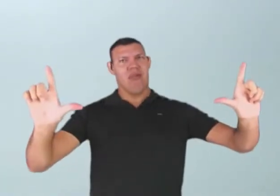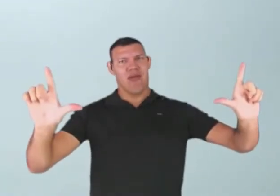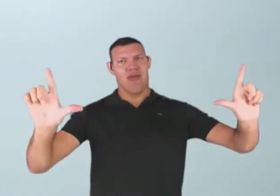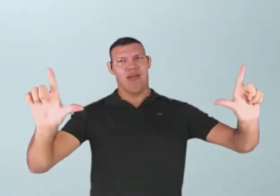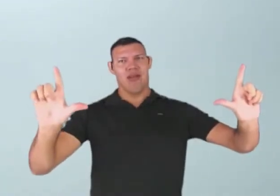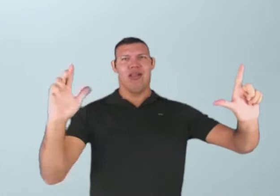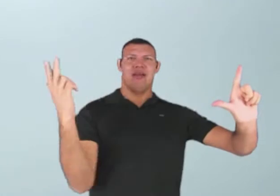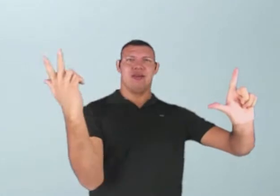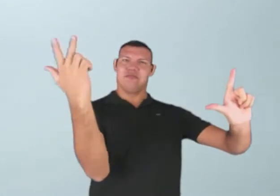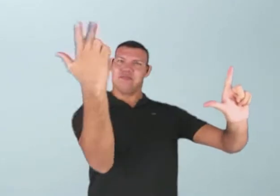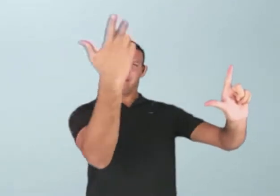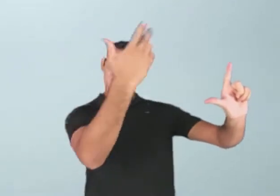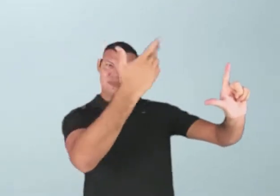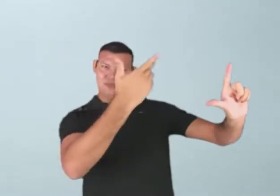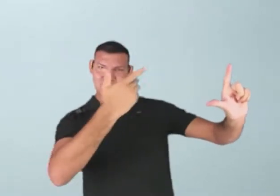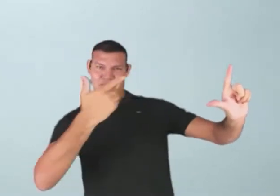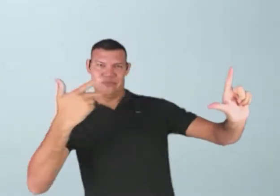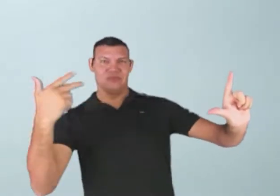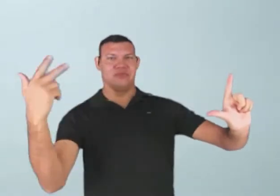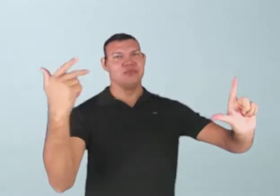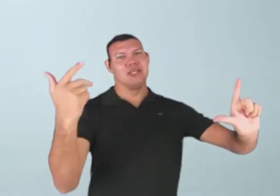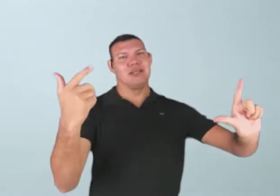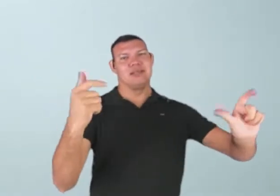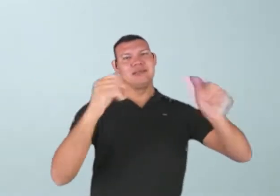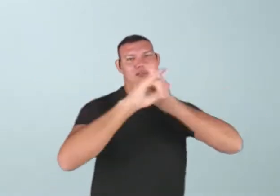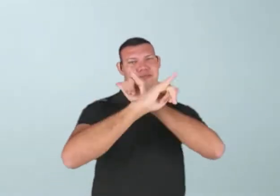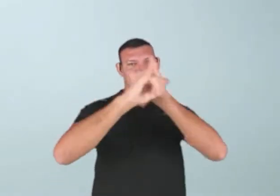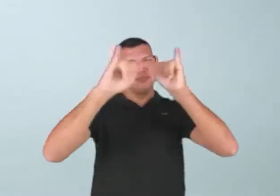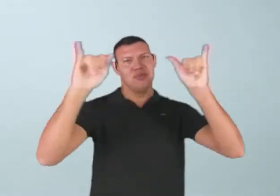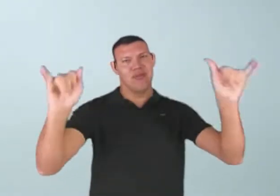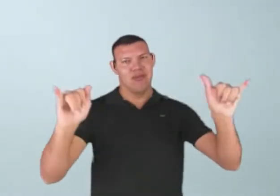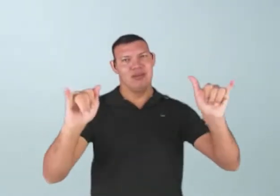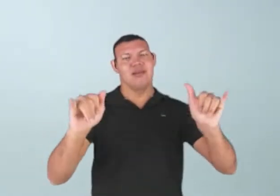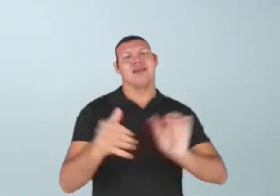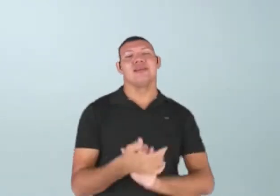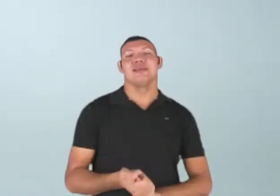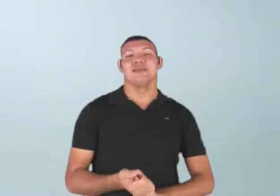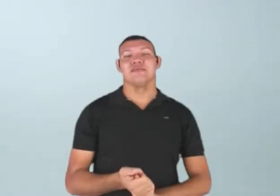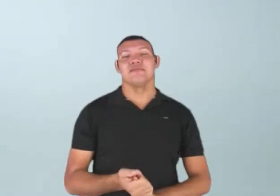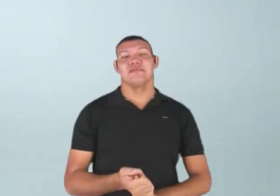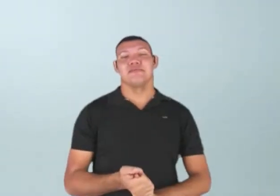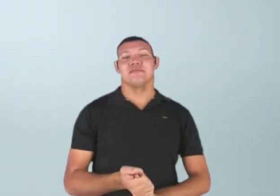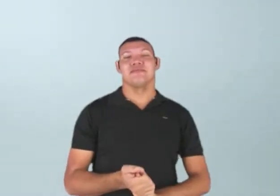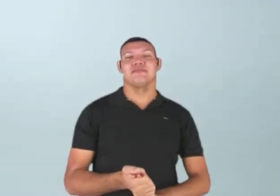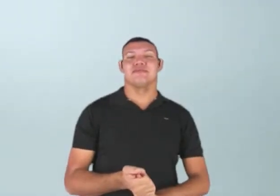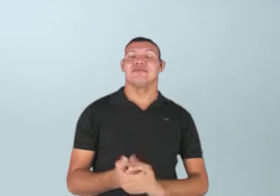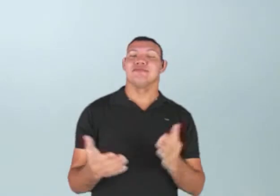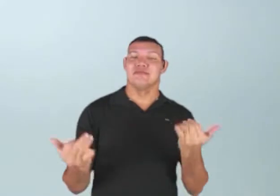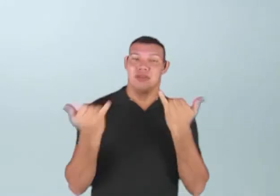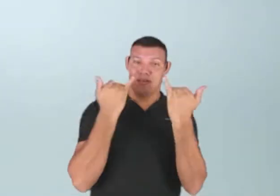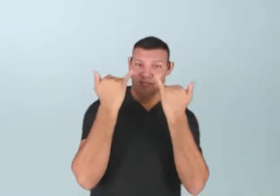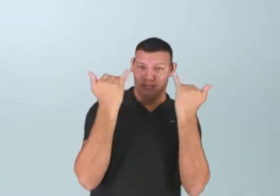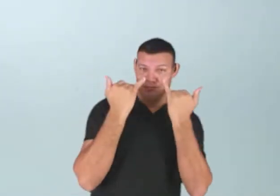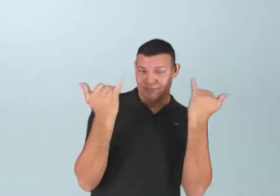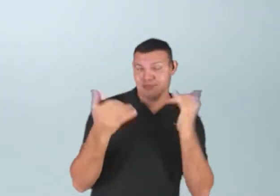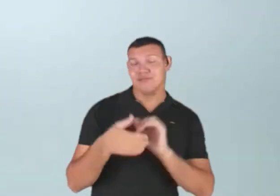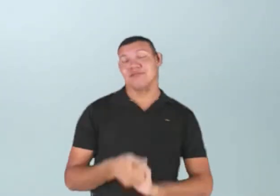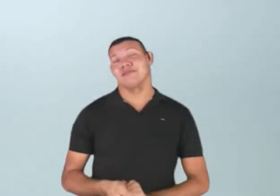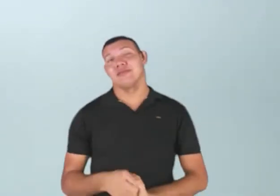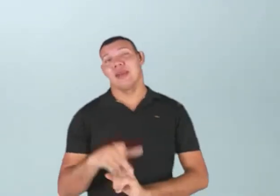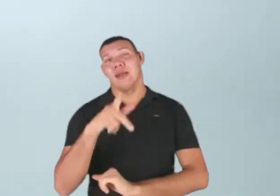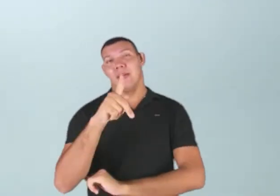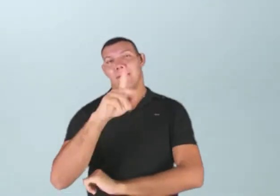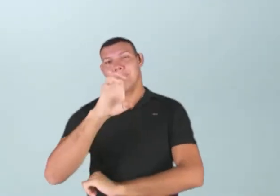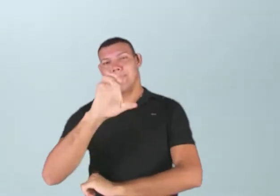que nós conhecemos como propaganda publicitária, anúncio publicitário, neste caso, peça